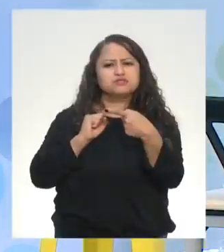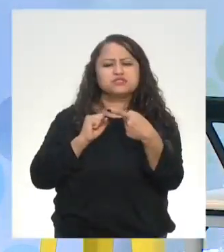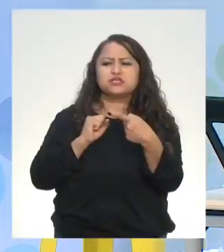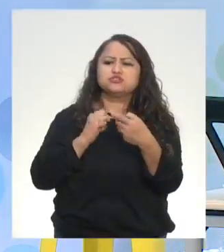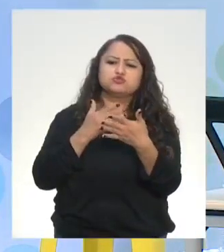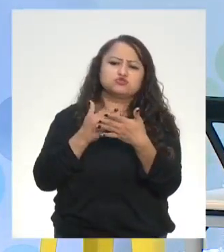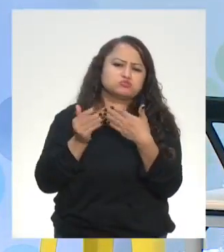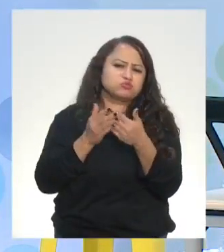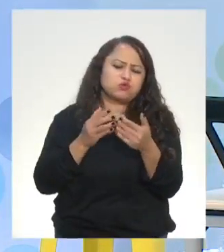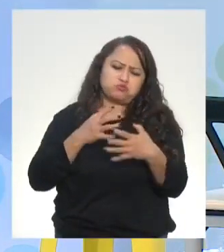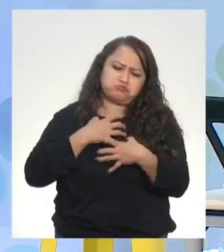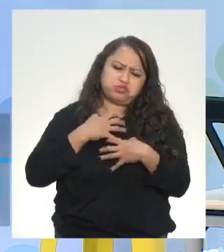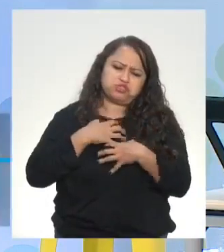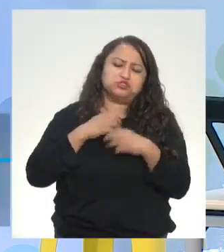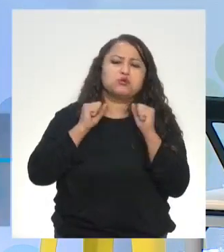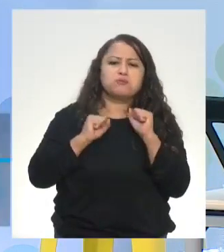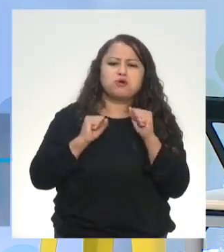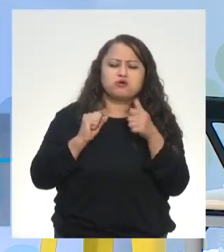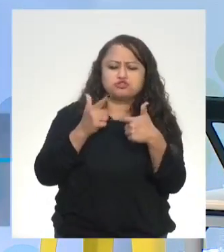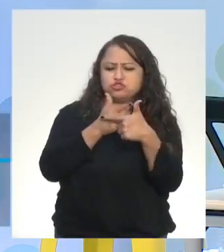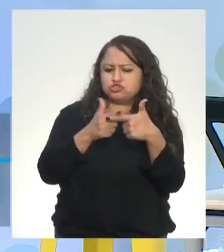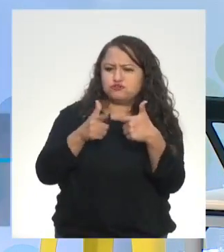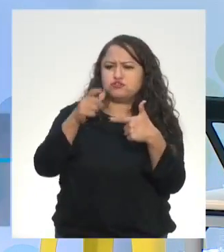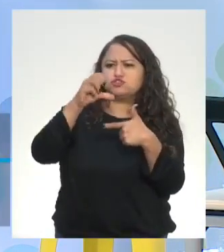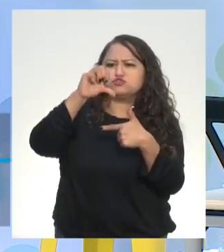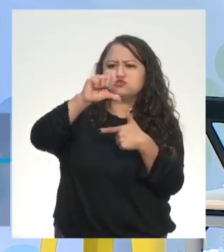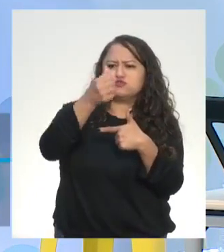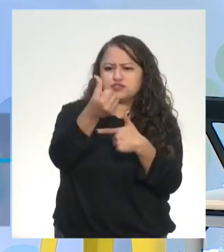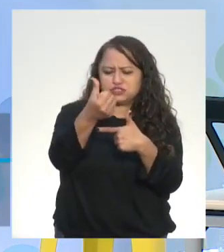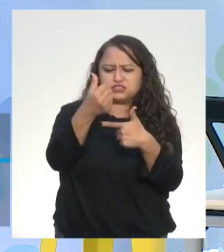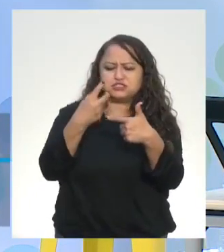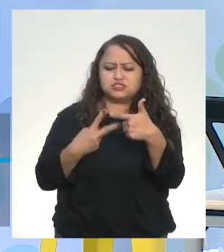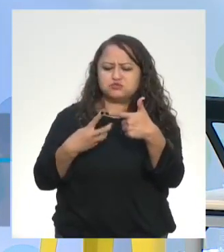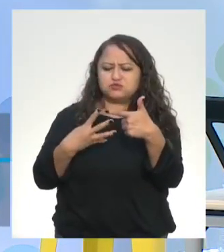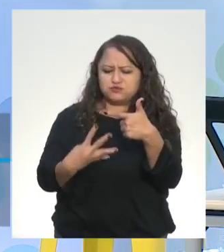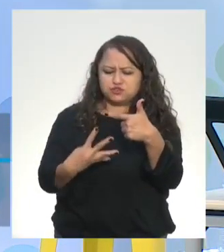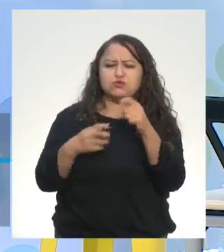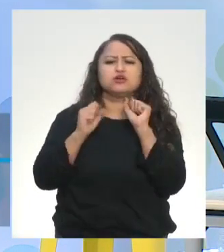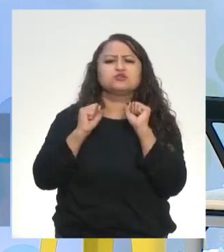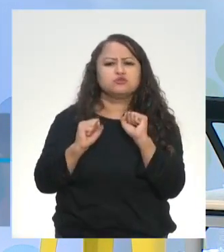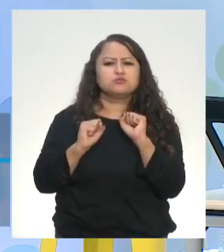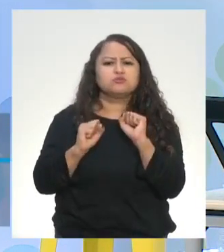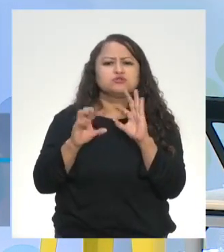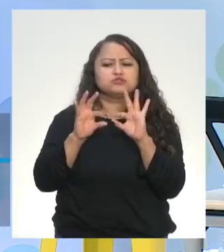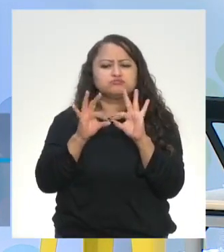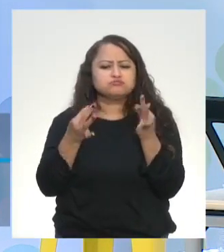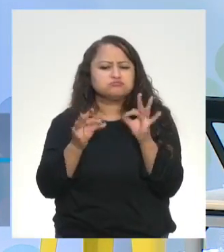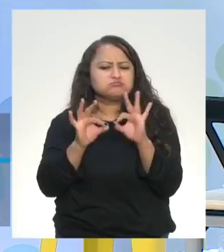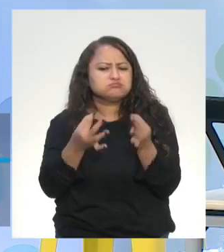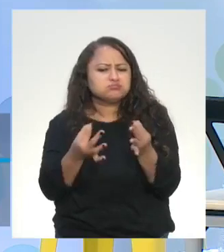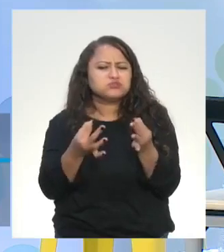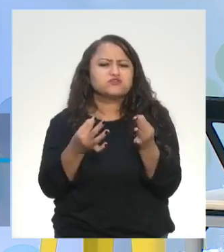valor do K. Vou pegar o valor da área da figura maior, que está aqui embaixo,